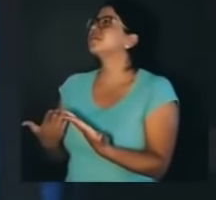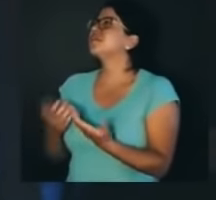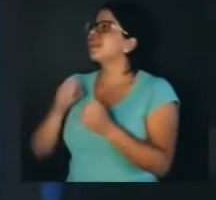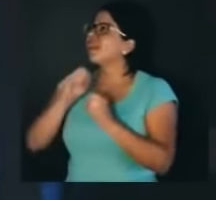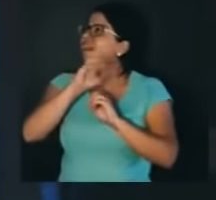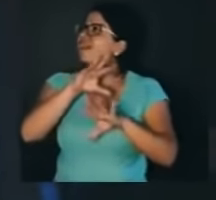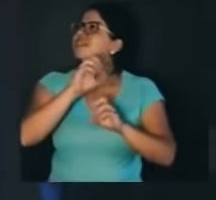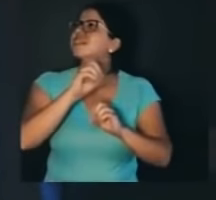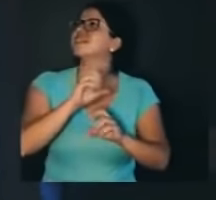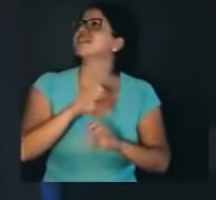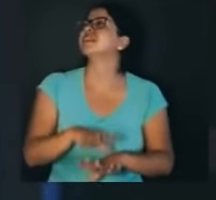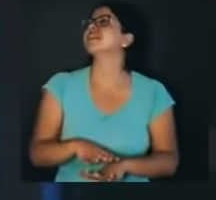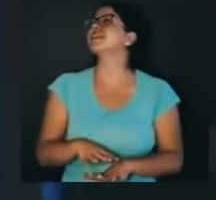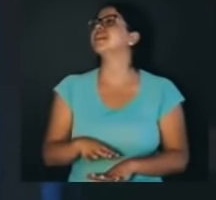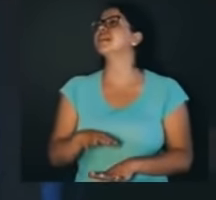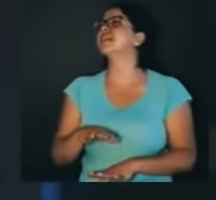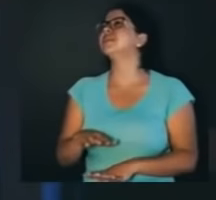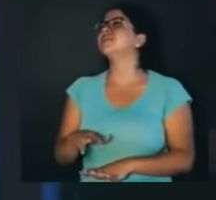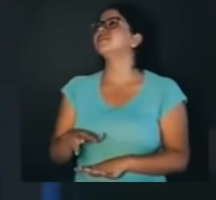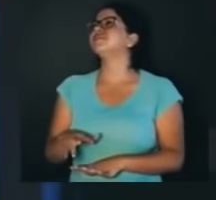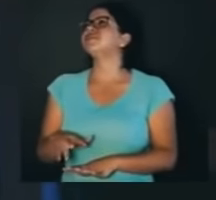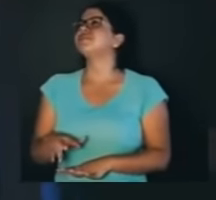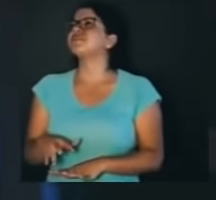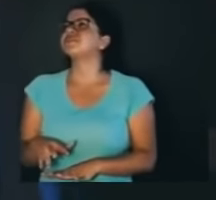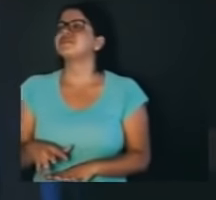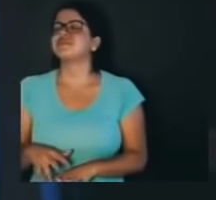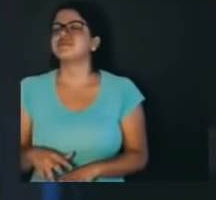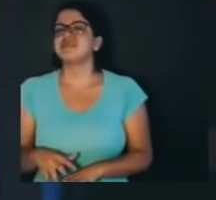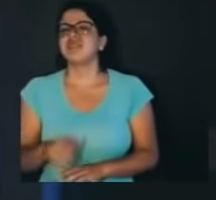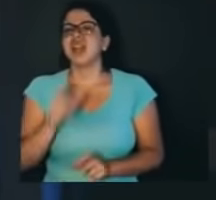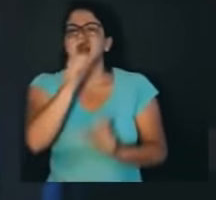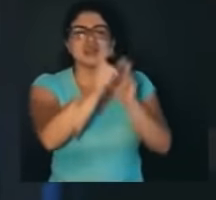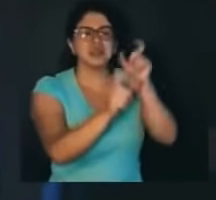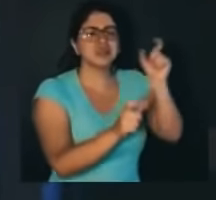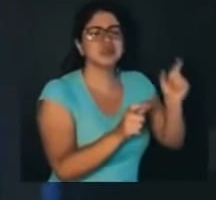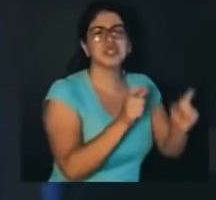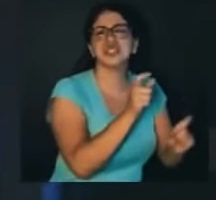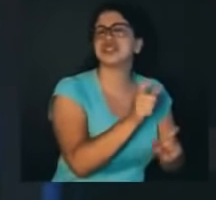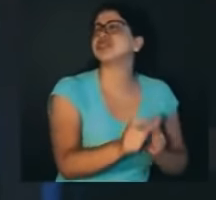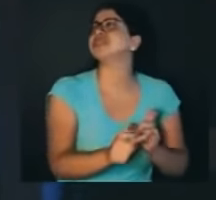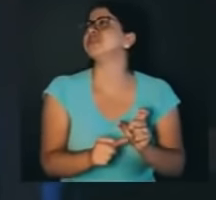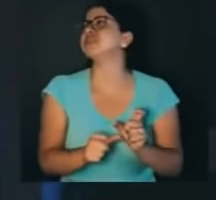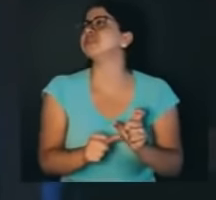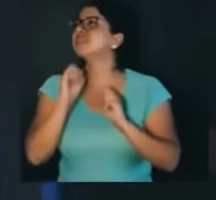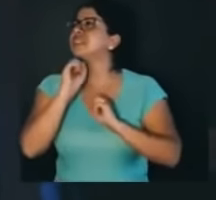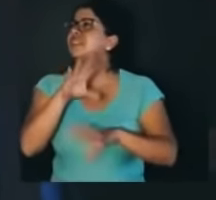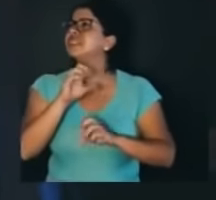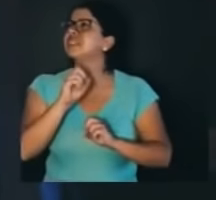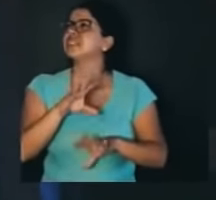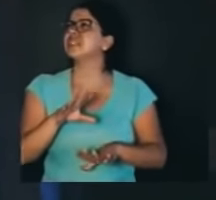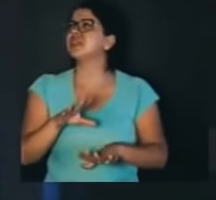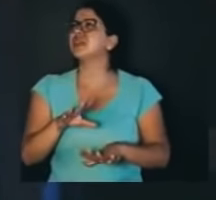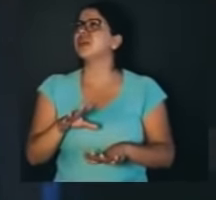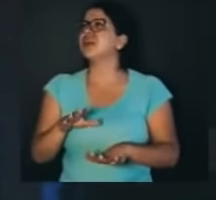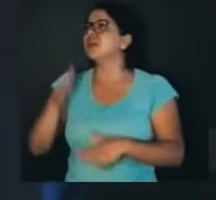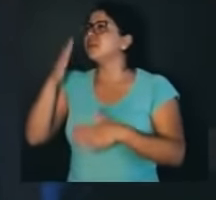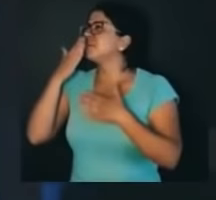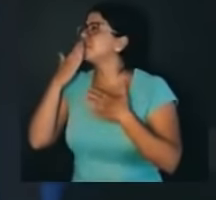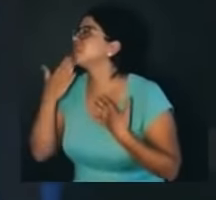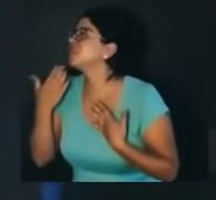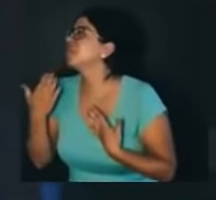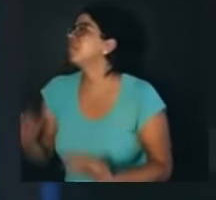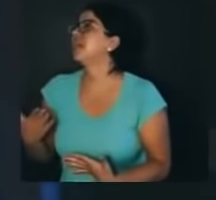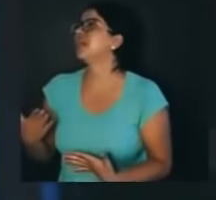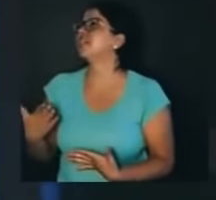coração. Estou ministrando, Senhor, ao coração da tua igreja também. Oh Deus, que verdadeiramente haja mudança de